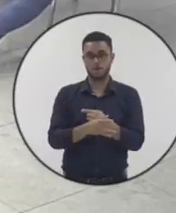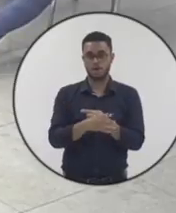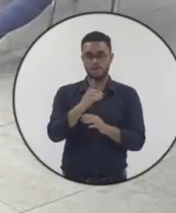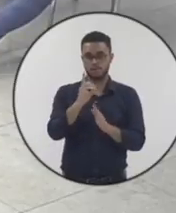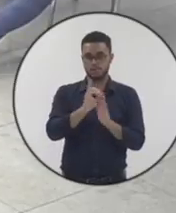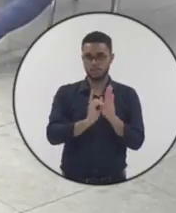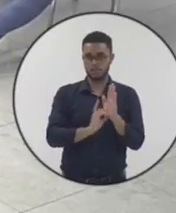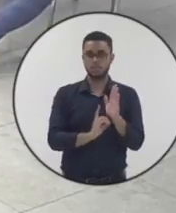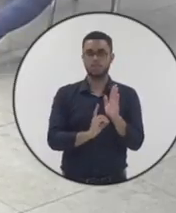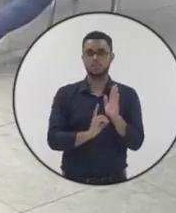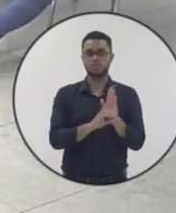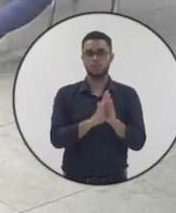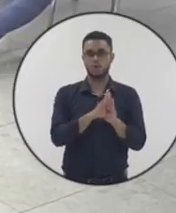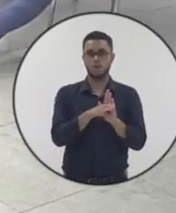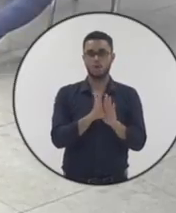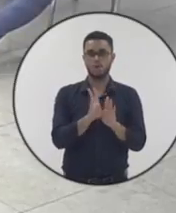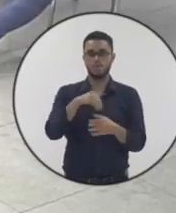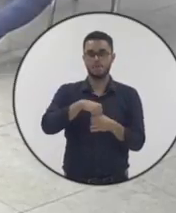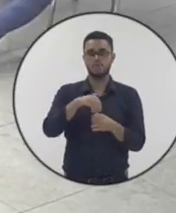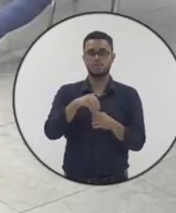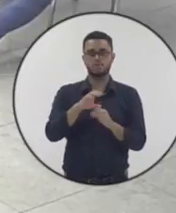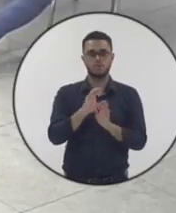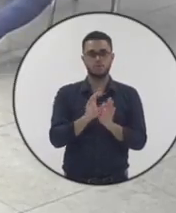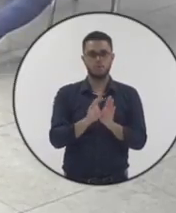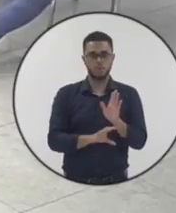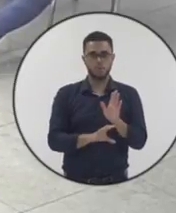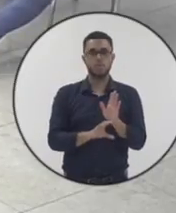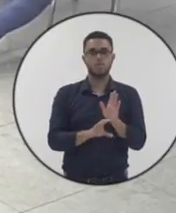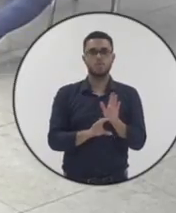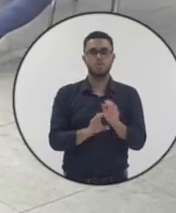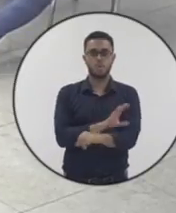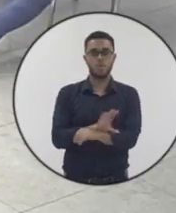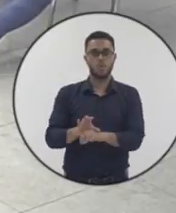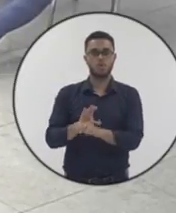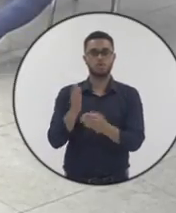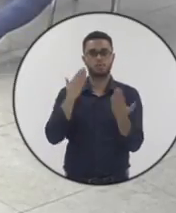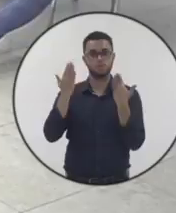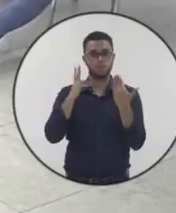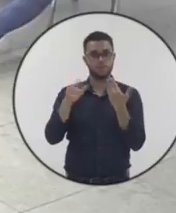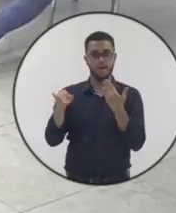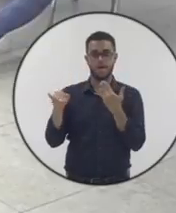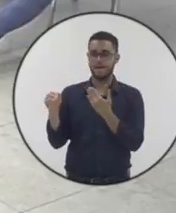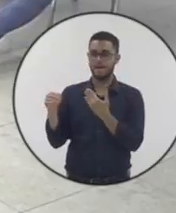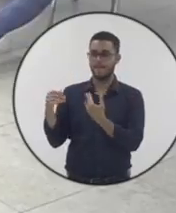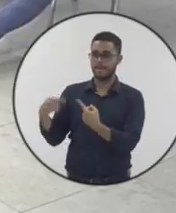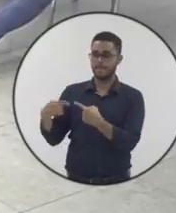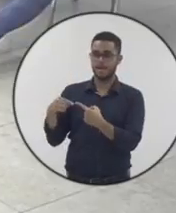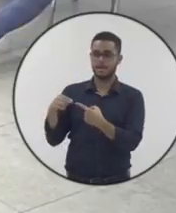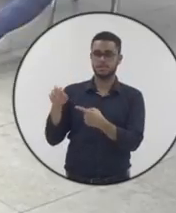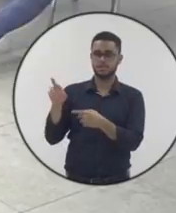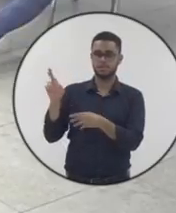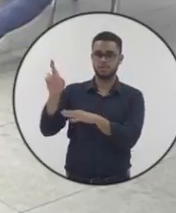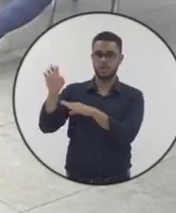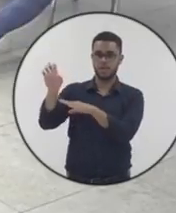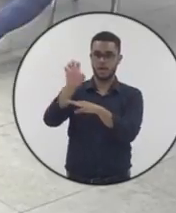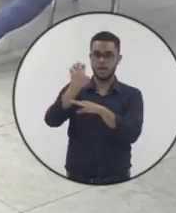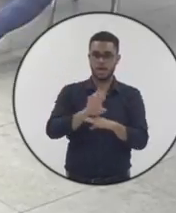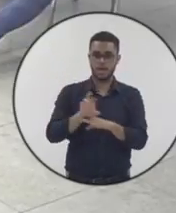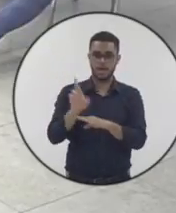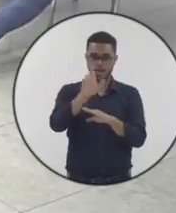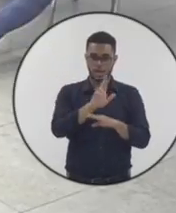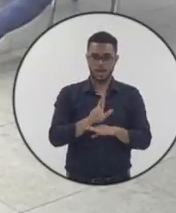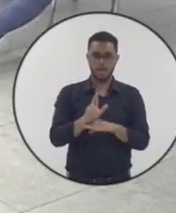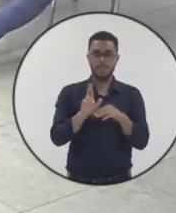nacionais para os cursos de psicologia. Teremos um debate em cada região do país e teremos um debate nacional, onde nós